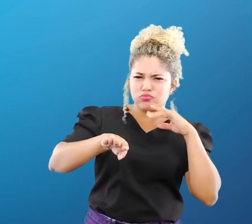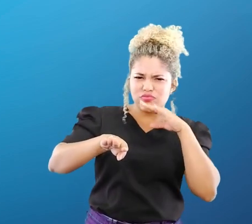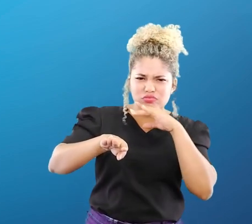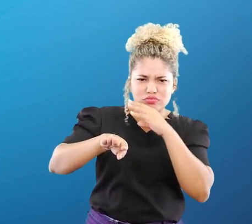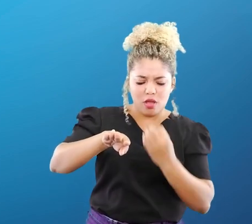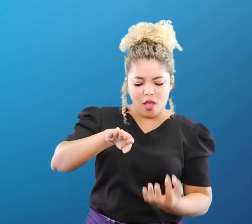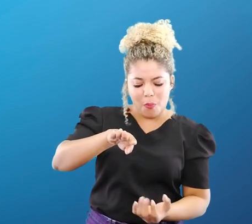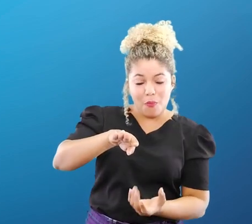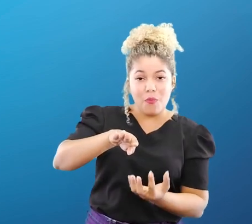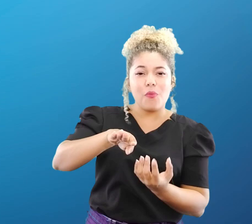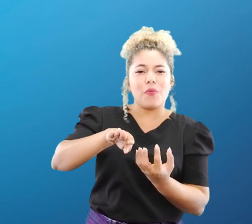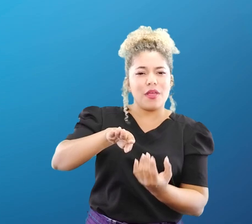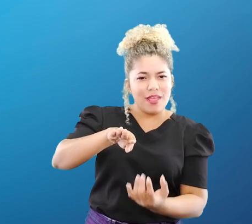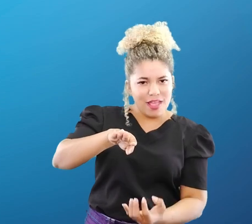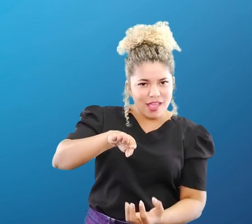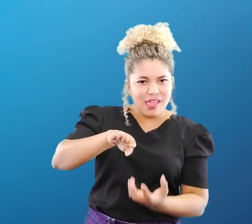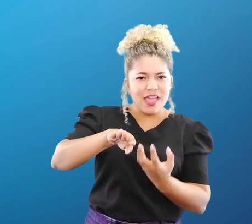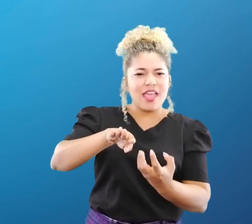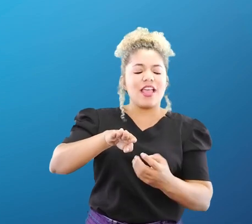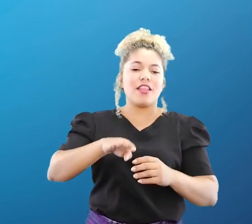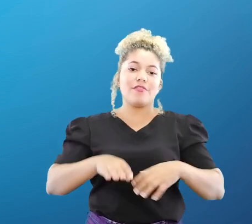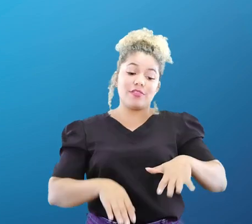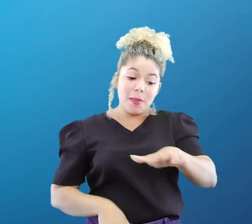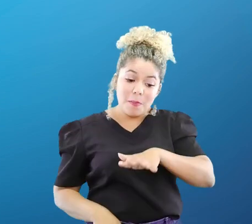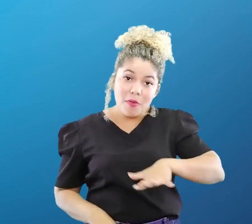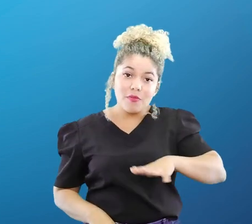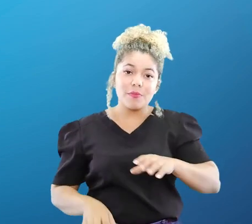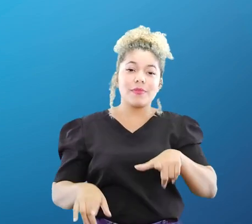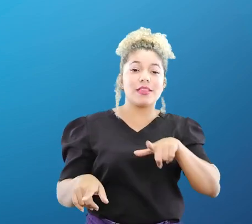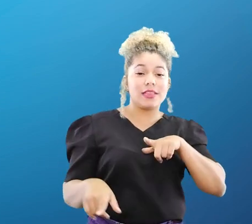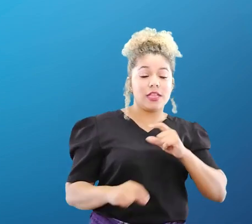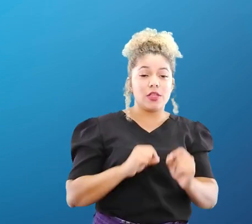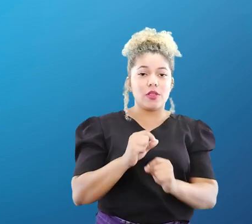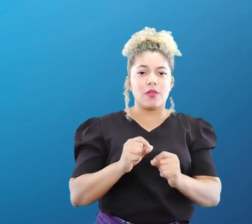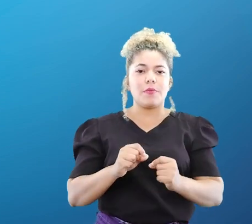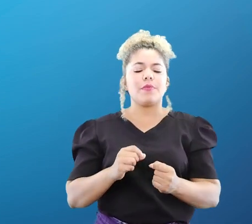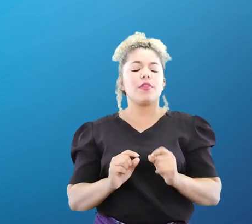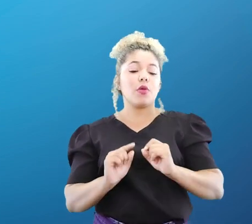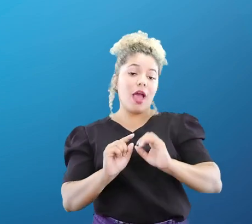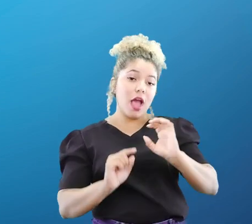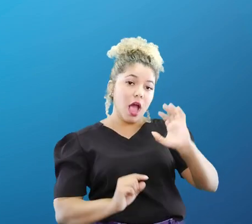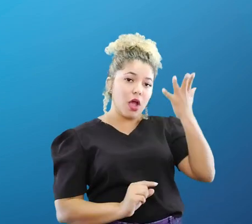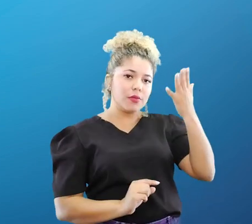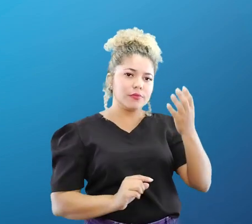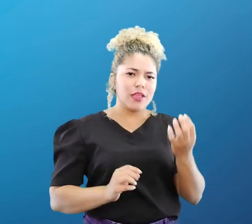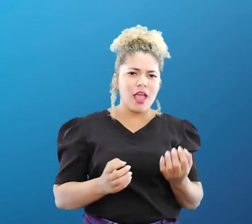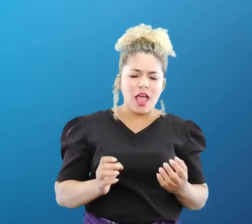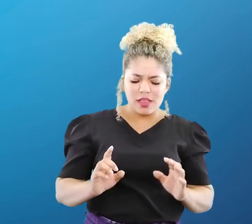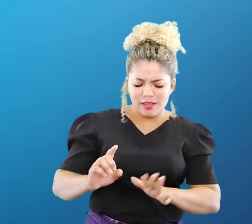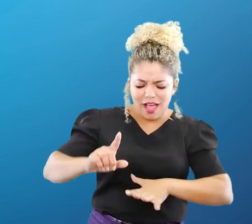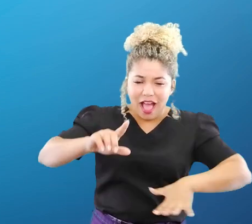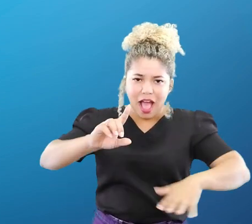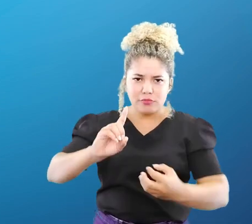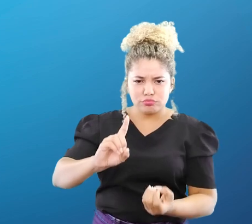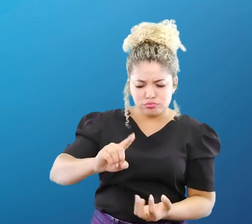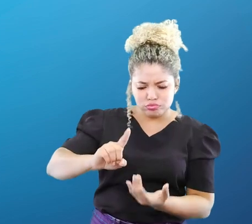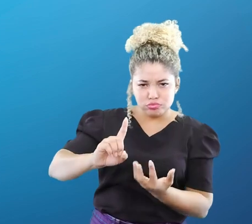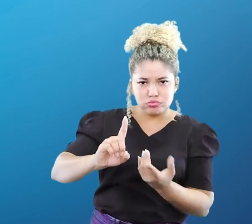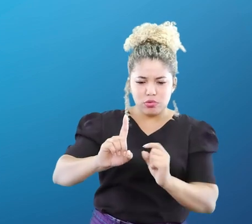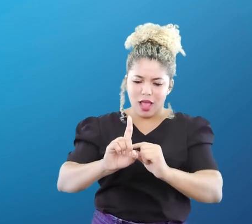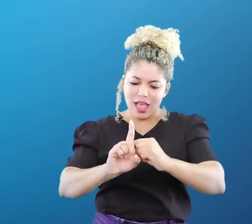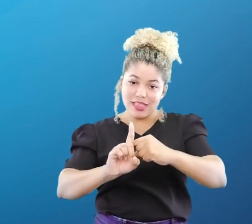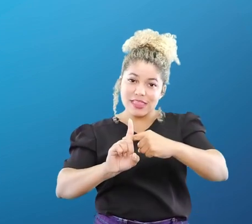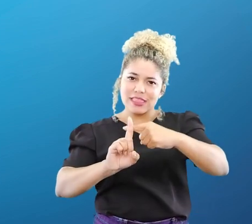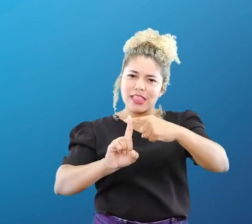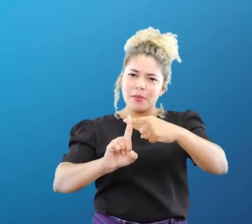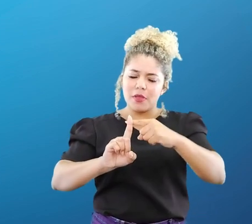se move devido à corrente de convecção. Nós temos aqui correntes em que, na parte mais quente, de alta temperatura, ela